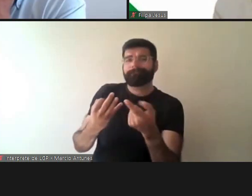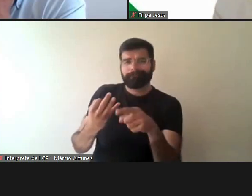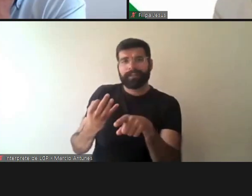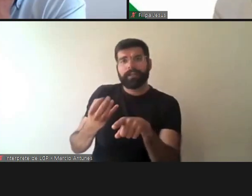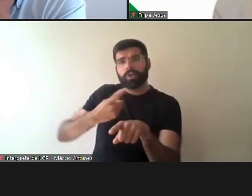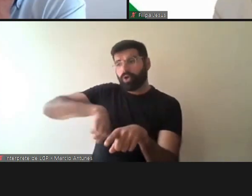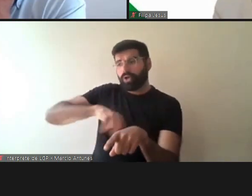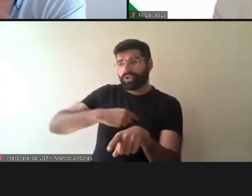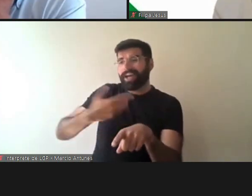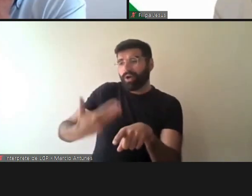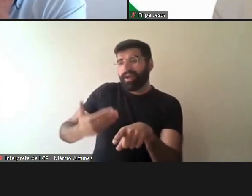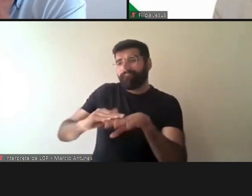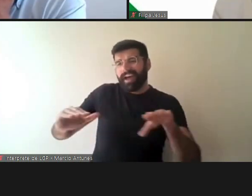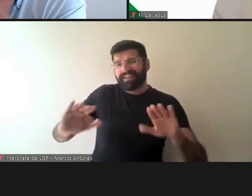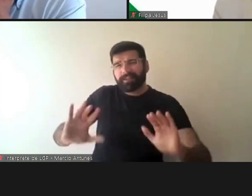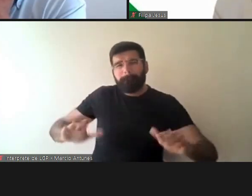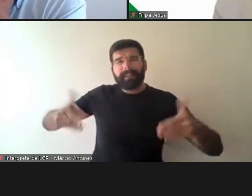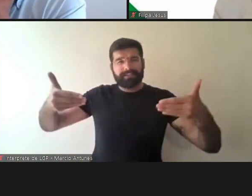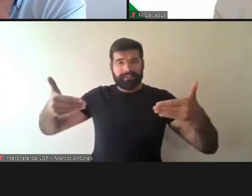fase embrionária